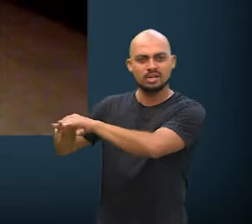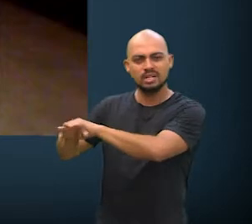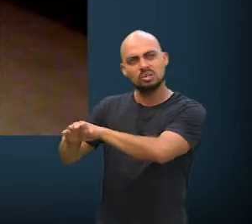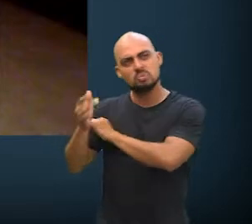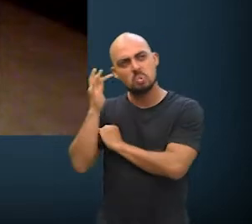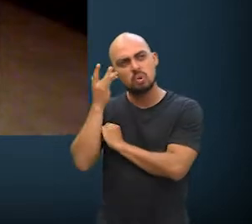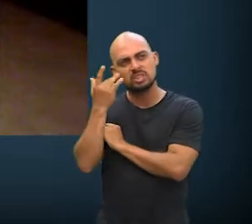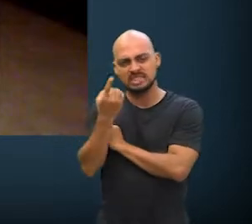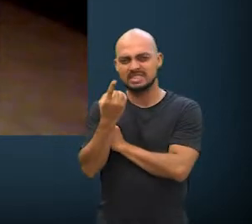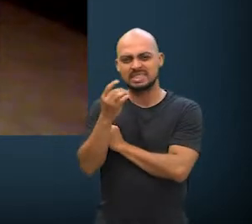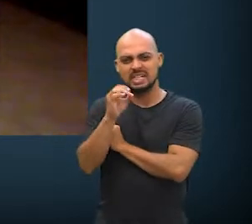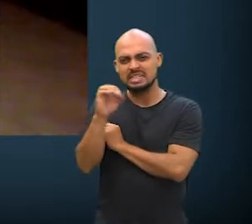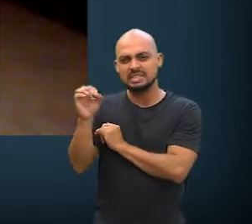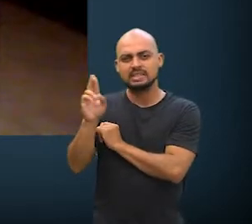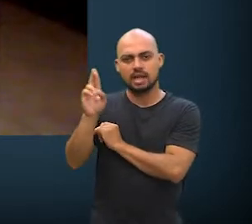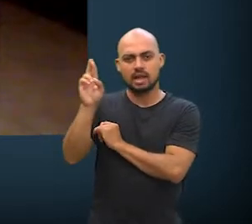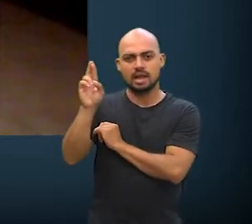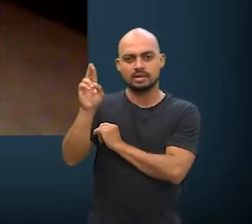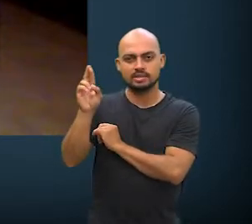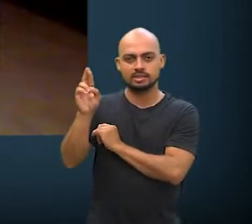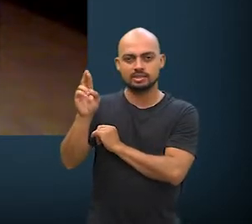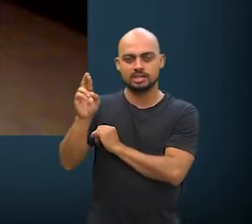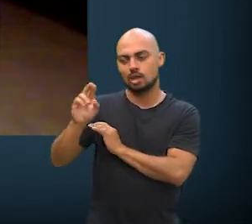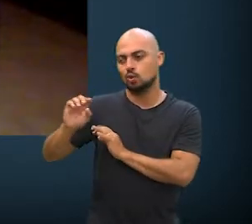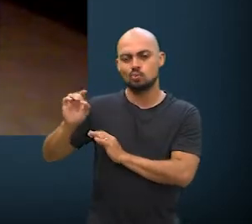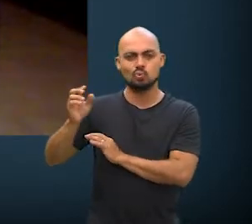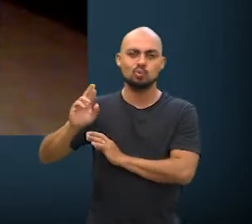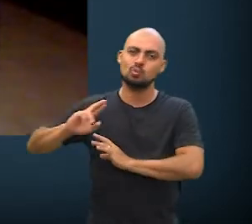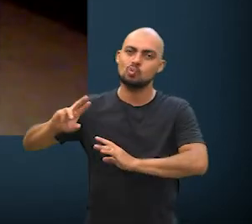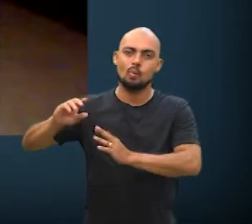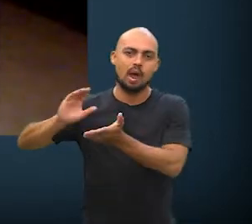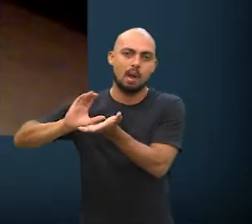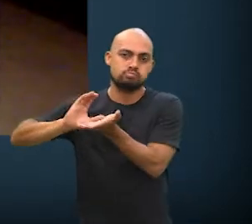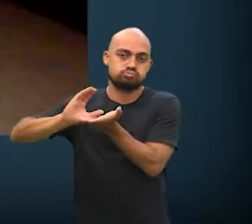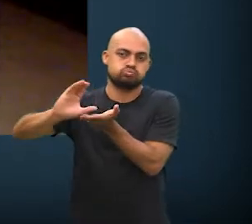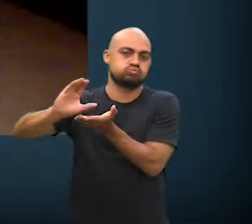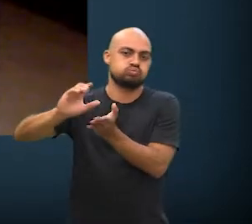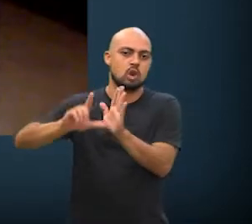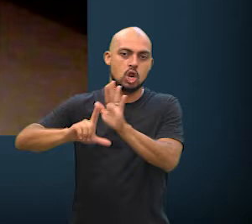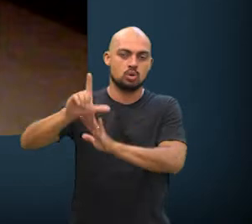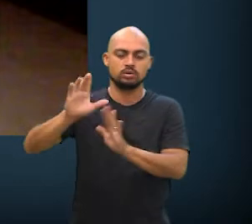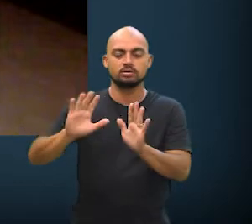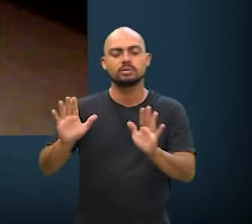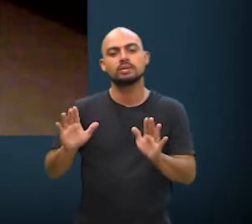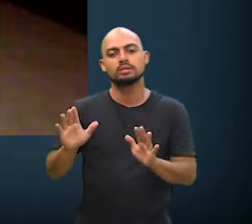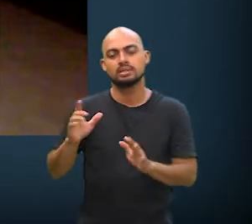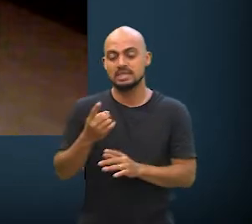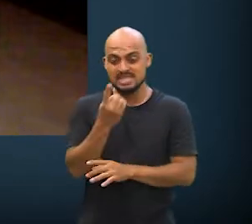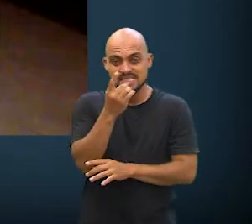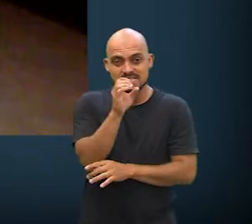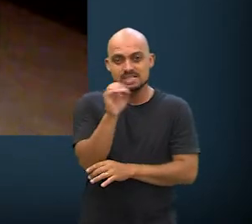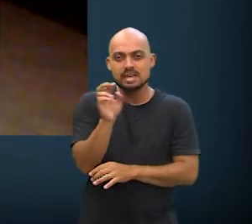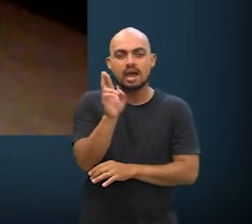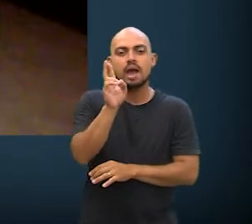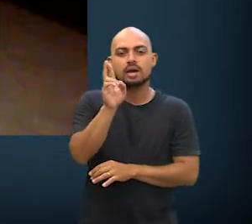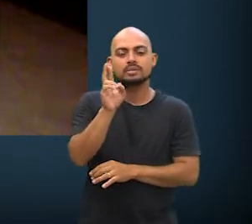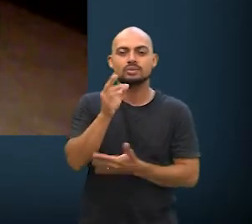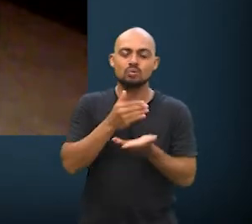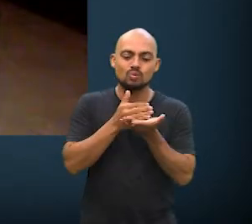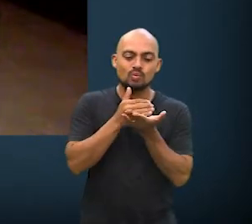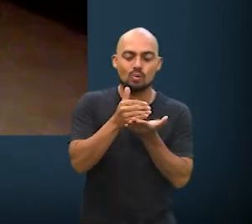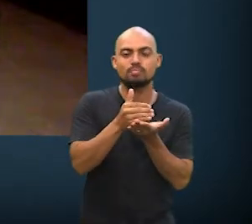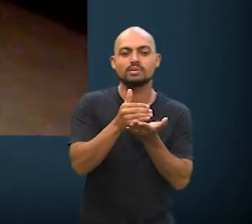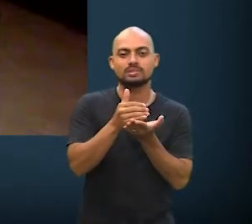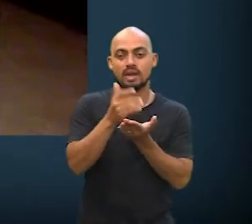R$100, e foi dali, eu não posso nem chamar como investidor, né, R$100, e foi dali que tudo aconteceu, né, e as